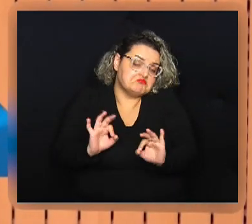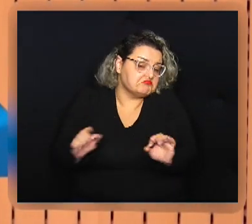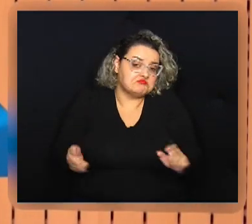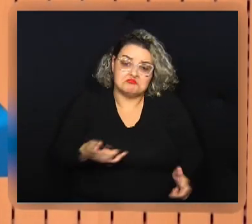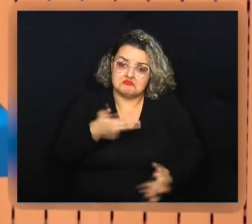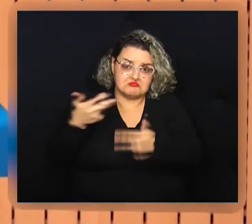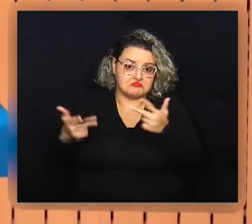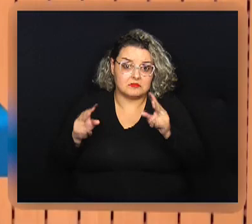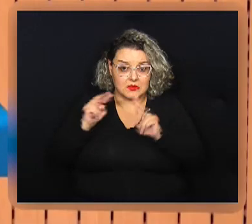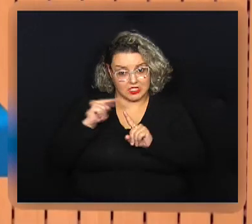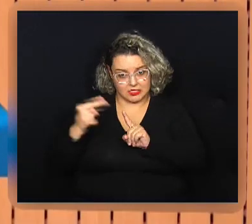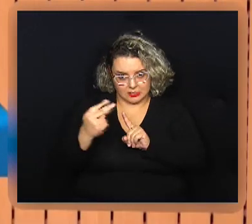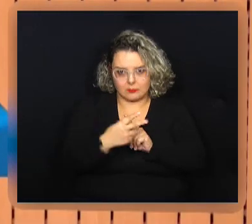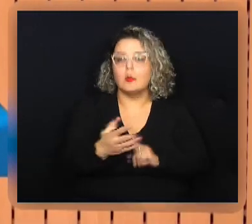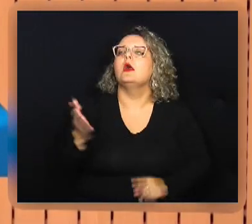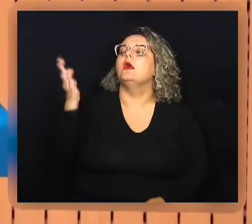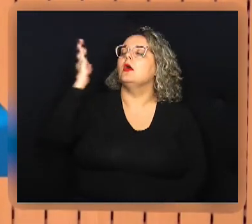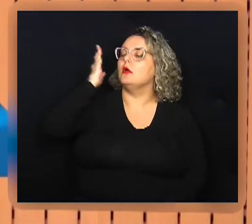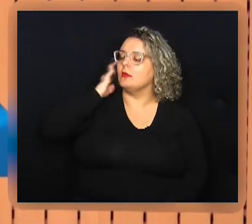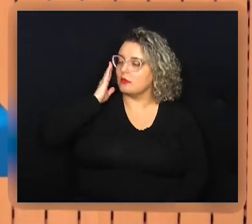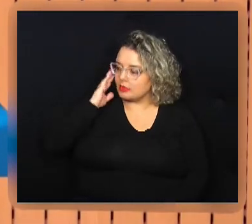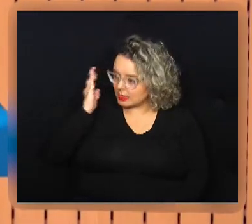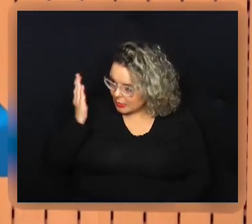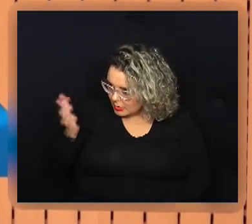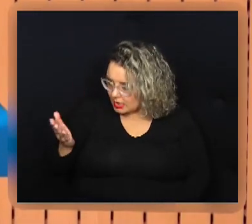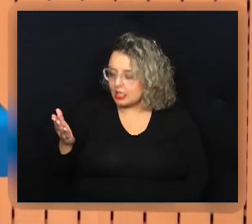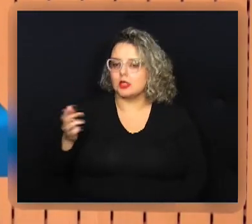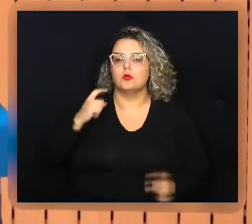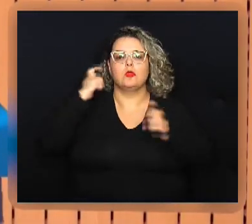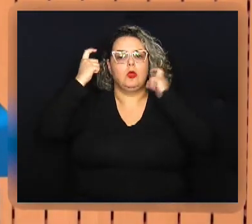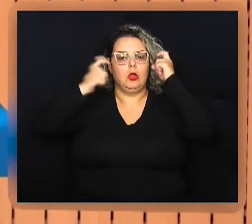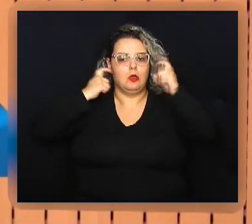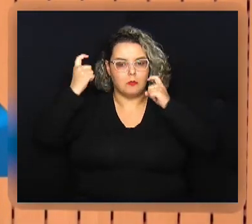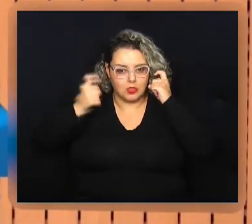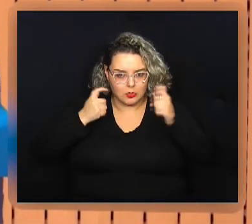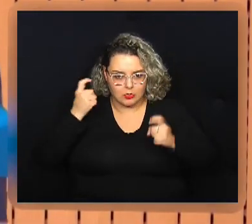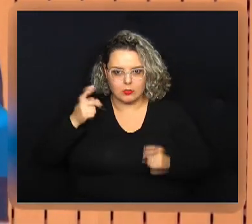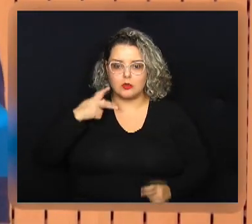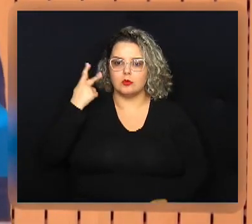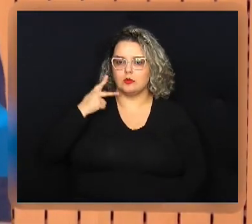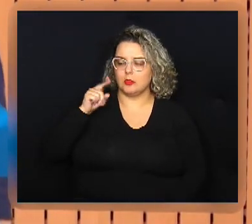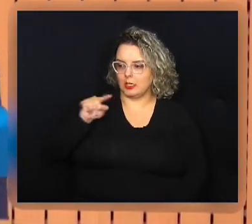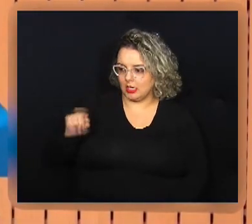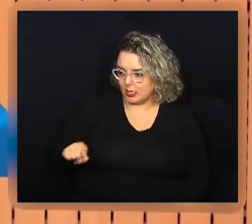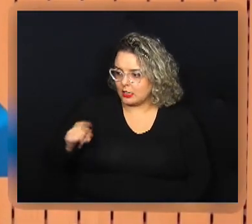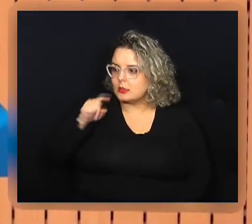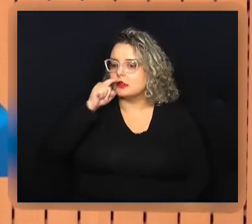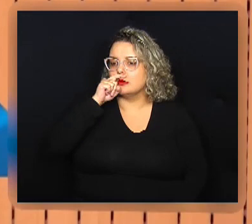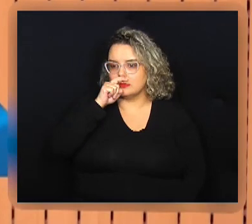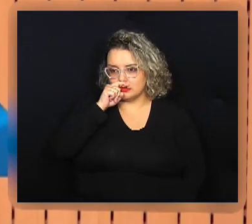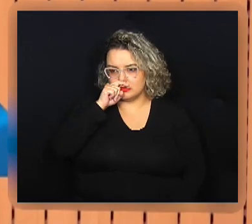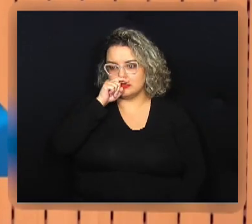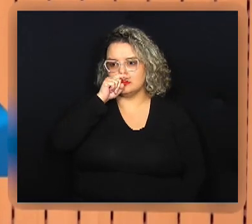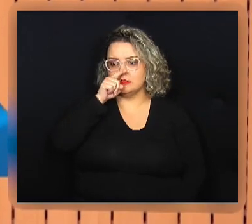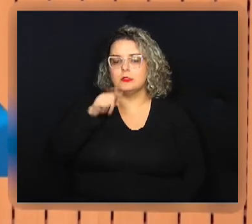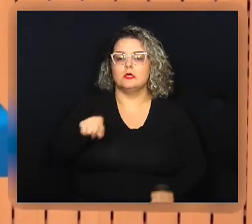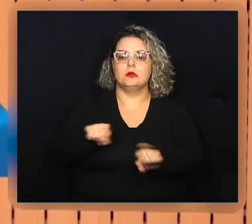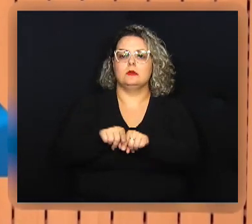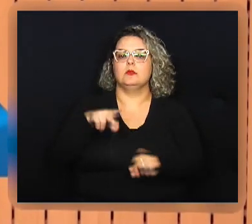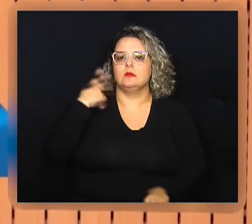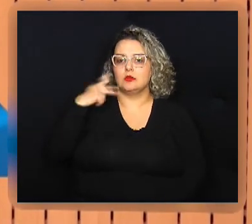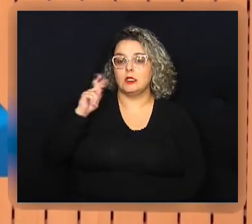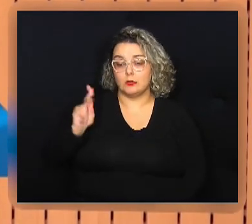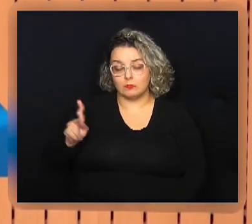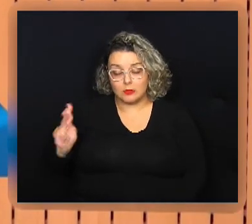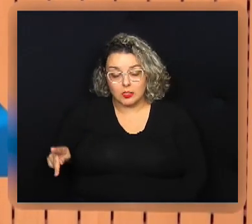desse ponto de vista. Eu entendo a preocupação do vereador Zé Carlos e do vereador